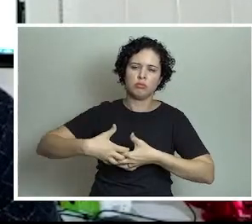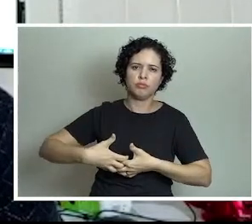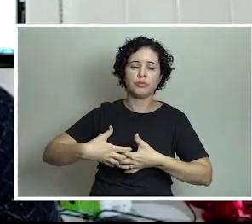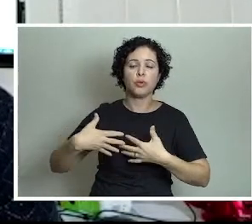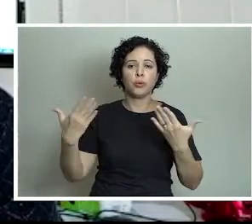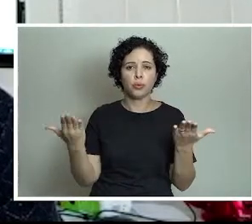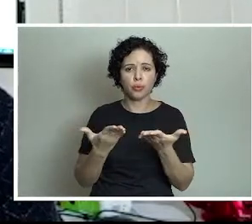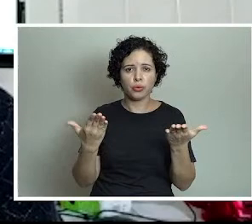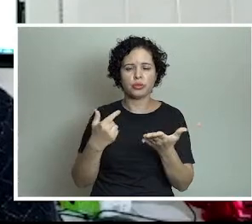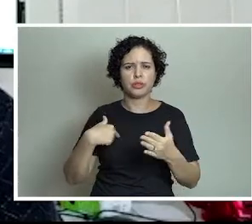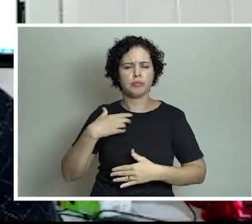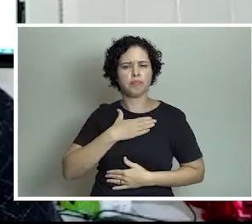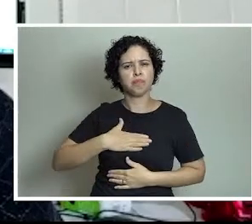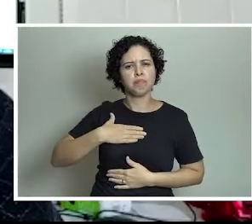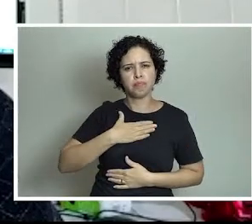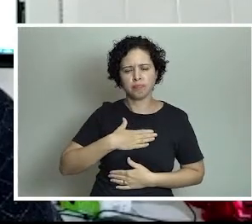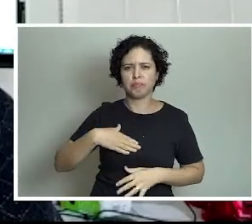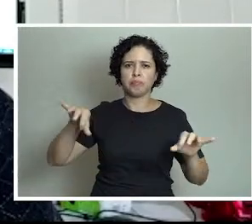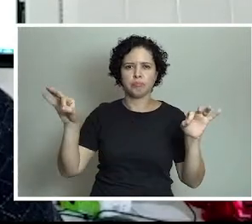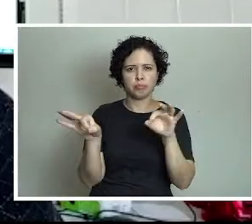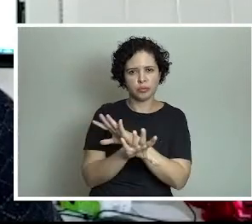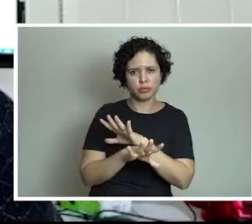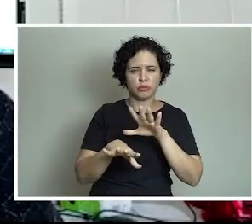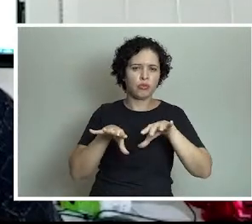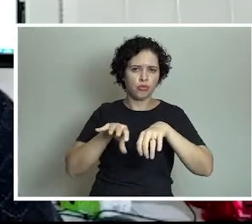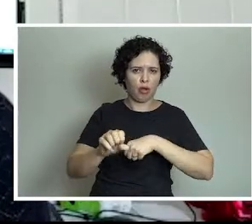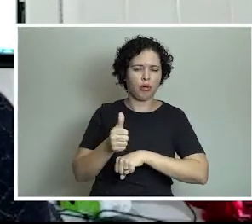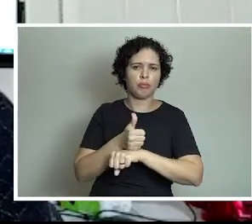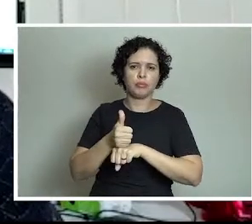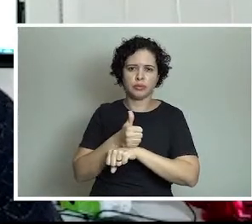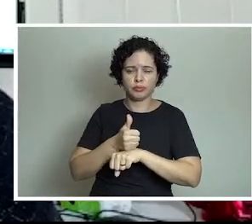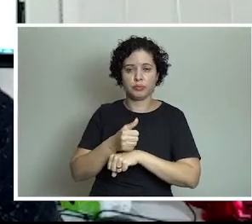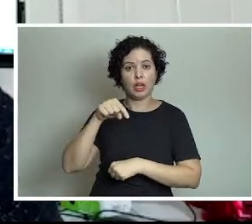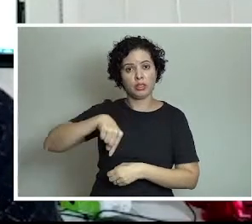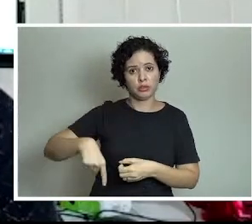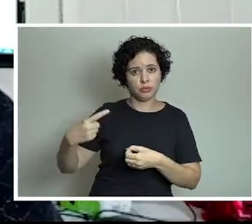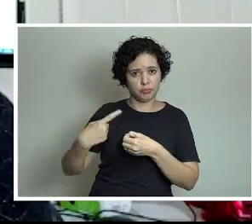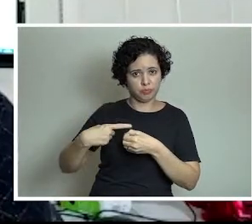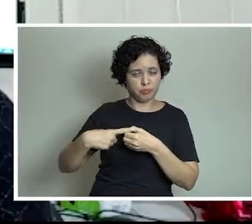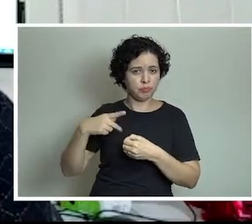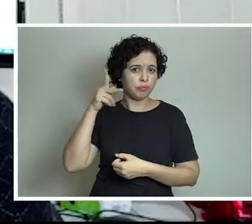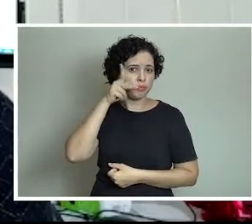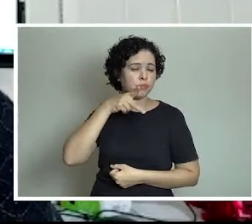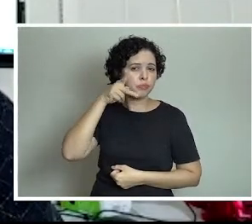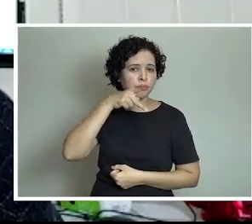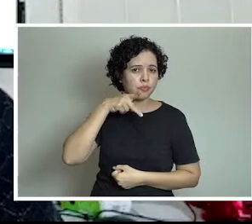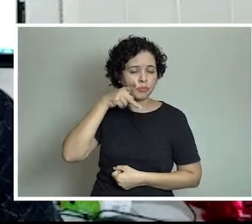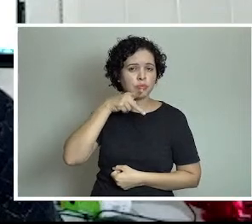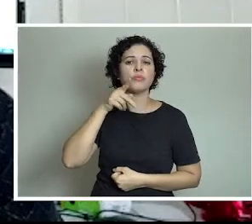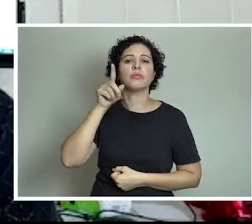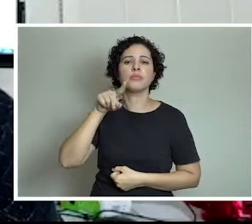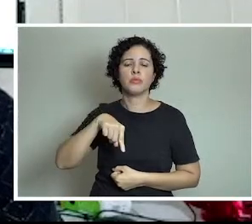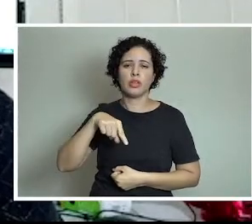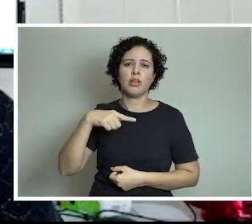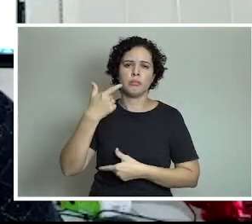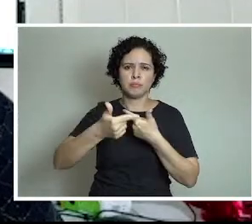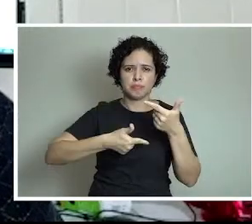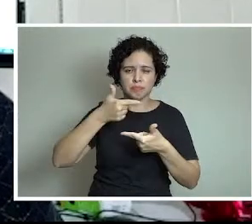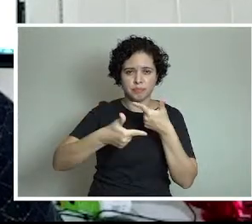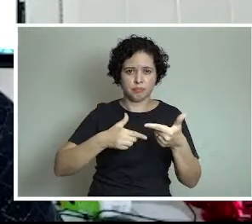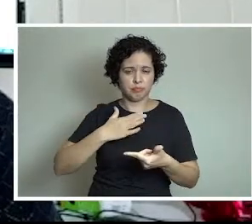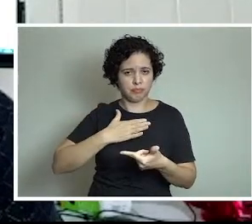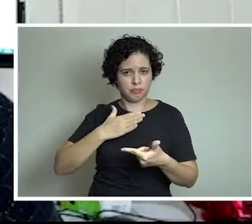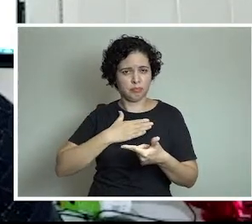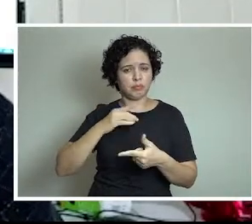Hoje, me sinto mais qualificado, mais preparado, aqui do interior da Paraíba, para exercer a minha